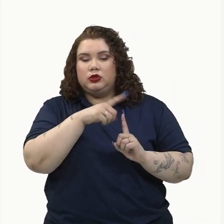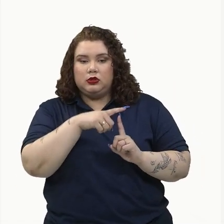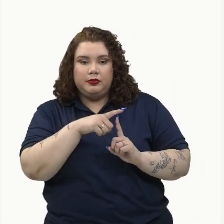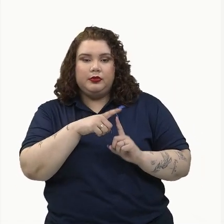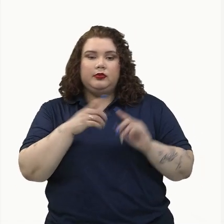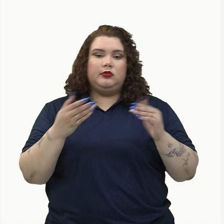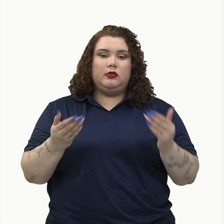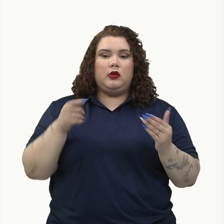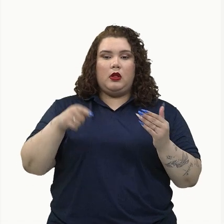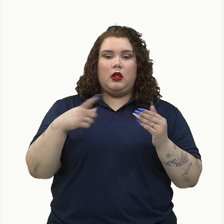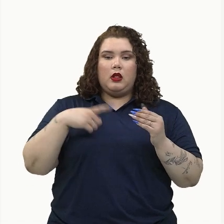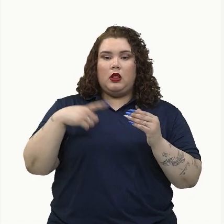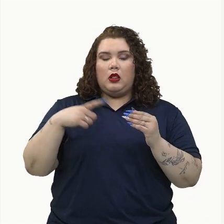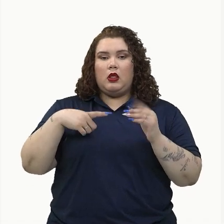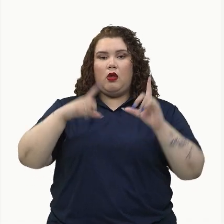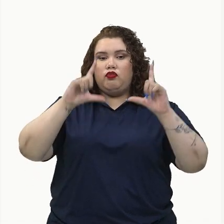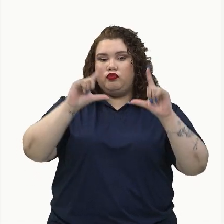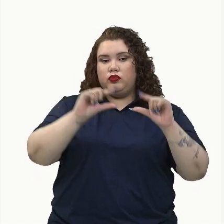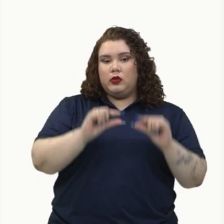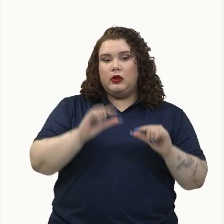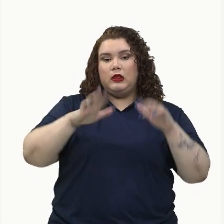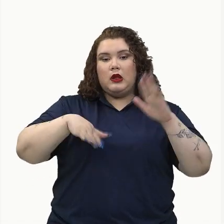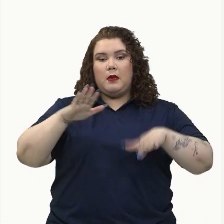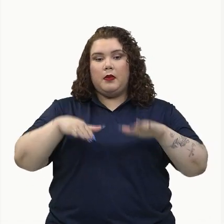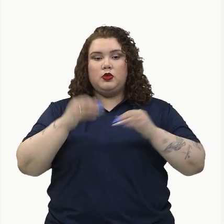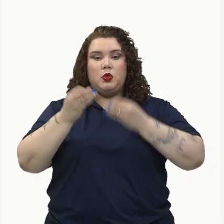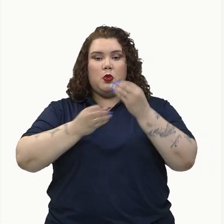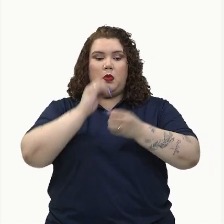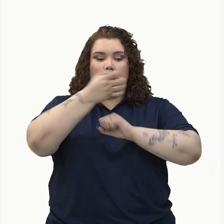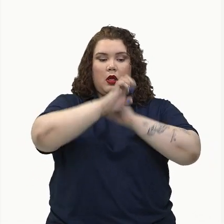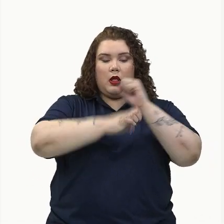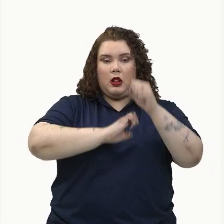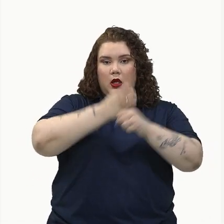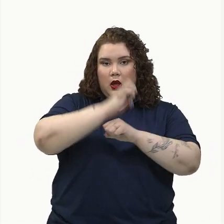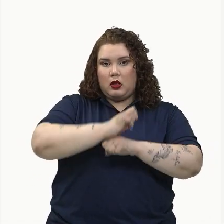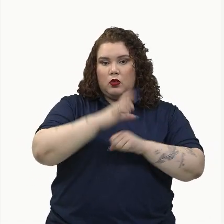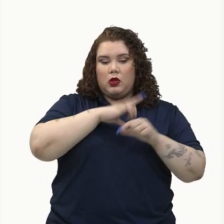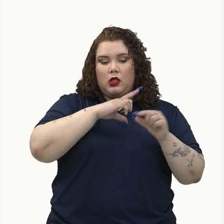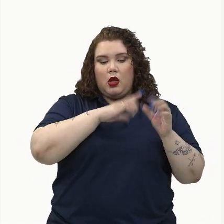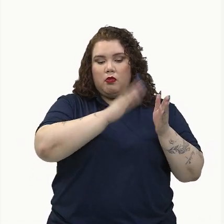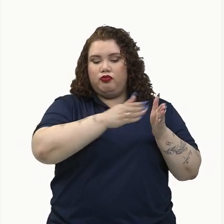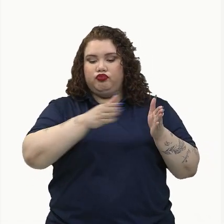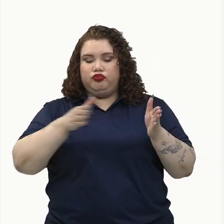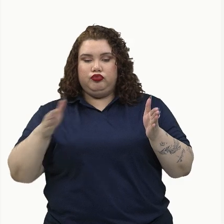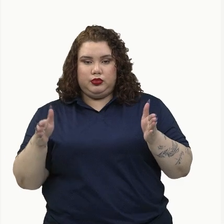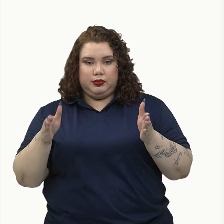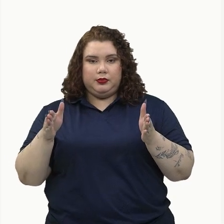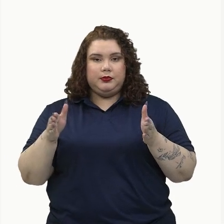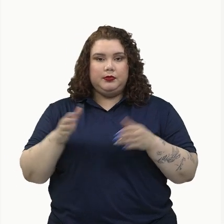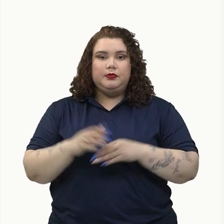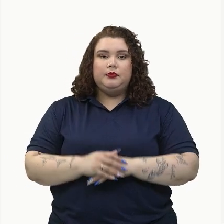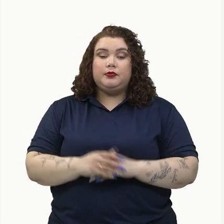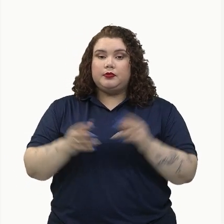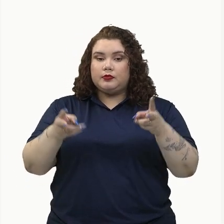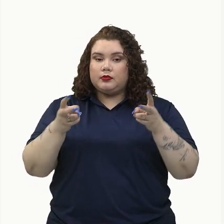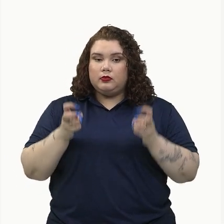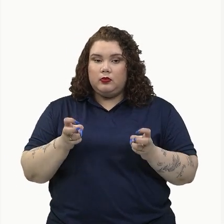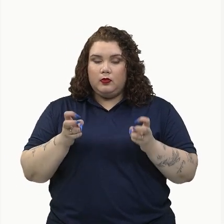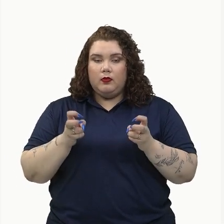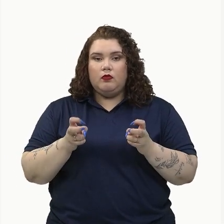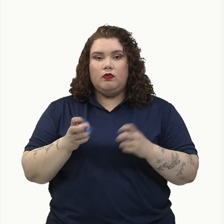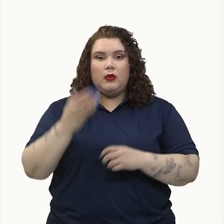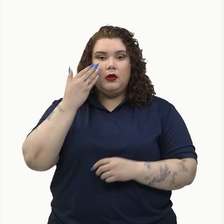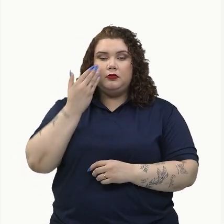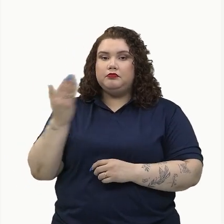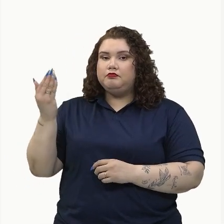ele decresce de acordo com a passagem dos elétrons por esses elementos. Então, você percebe aí que a ligação em